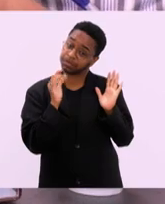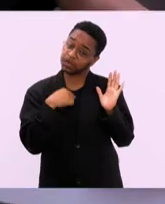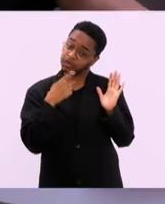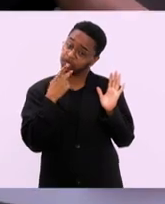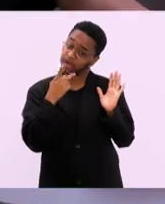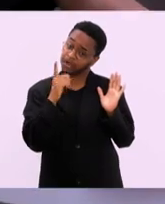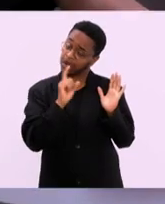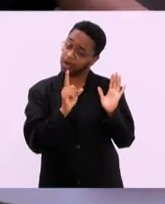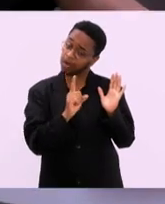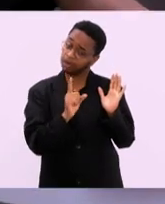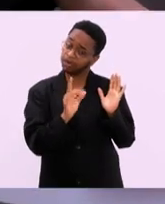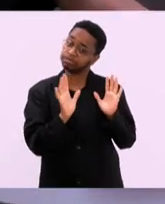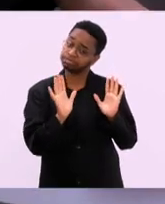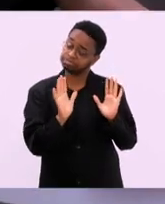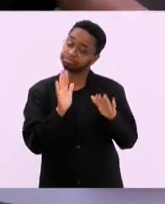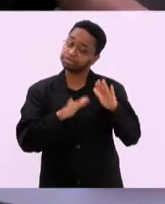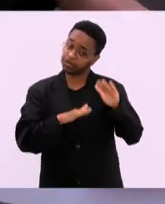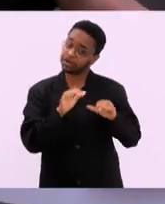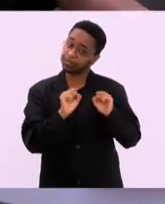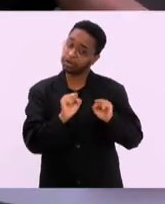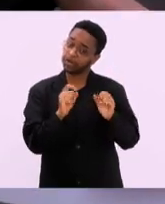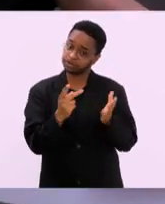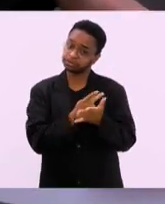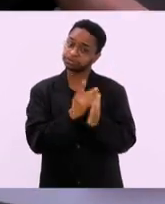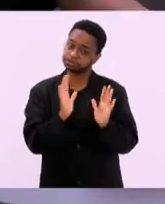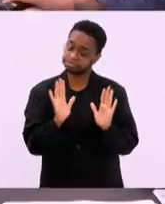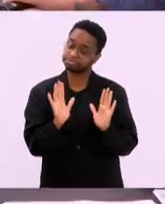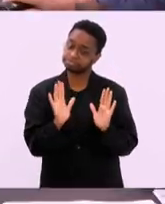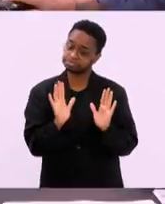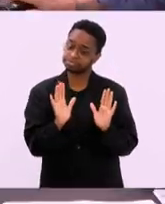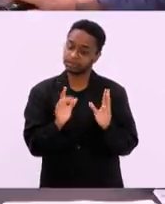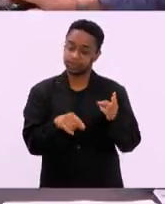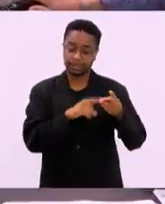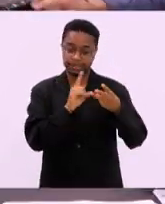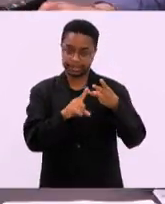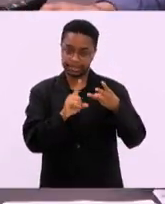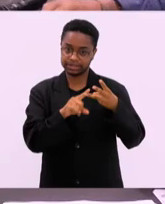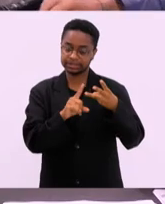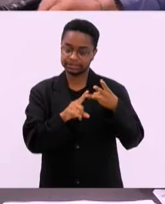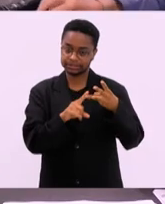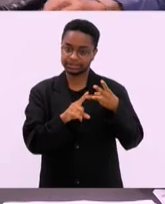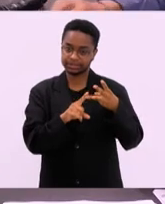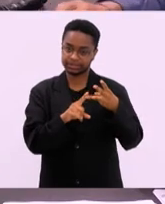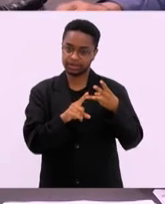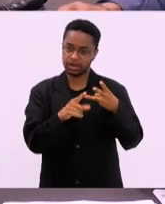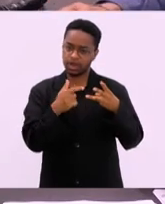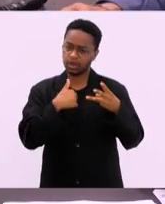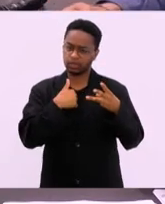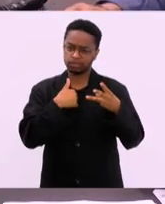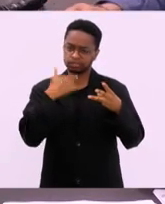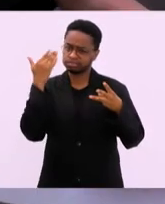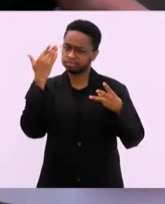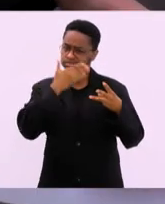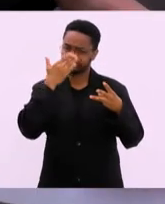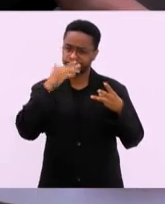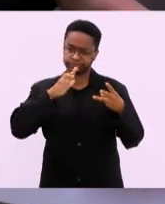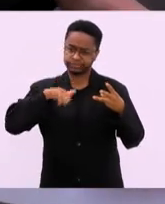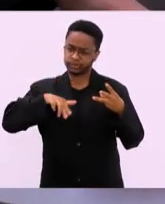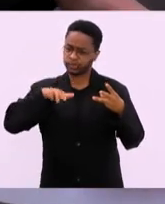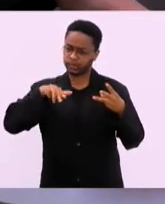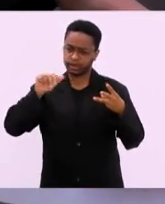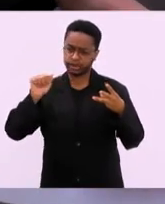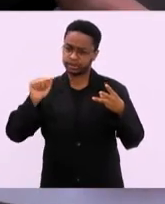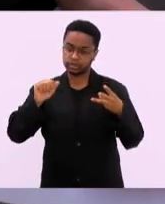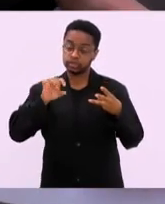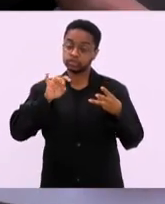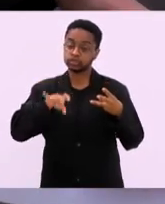Sim, pode ter esse componente freudiano. Pode. E terceiro, que eu nunca vi um. Só na